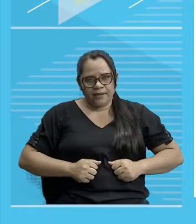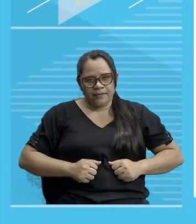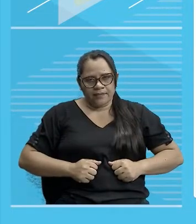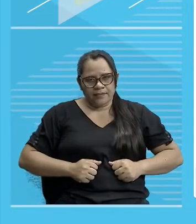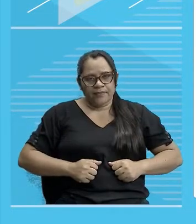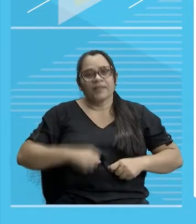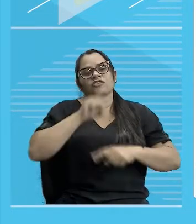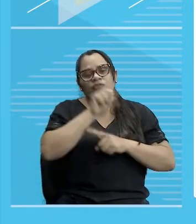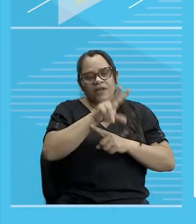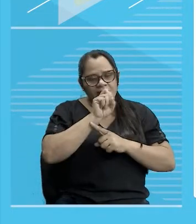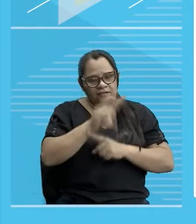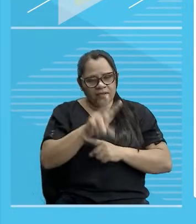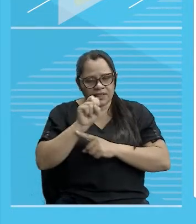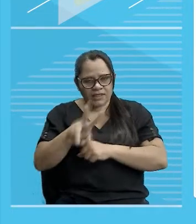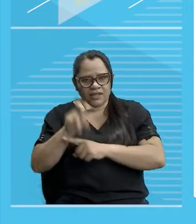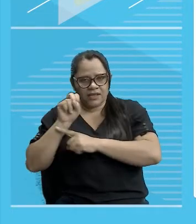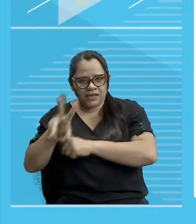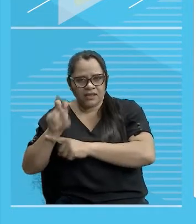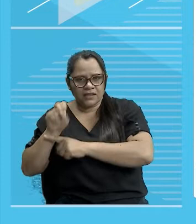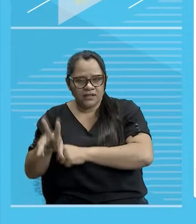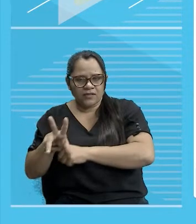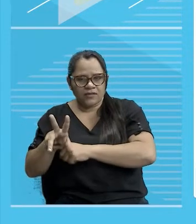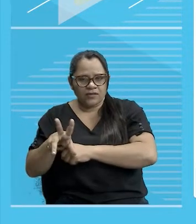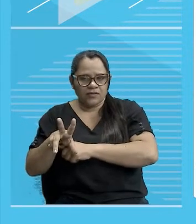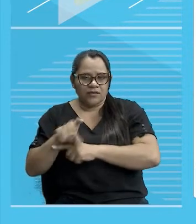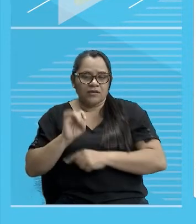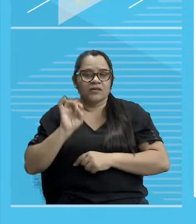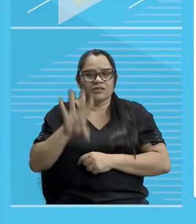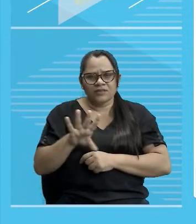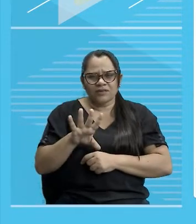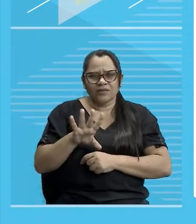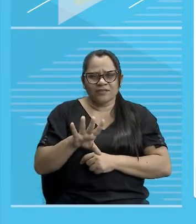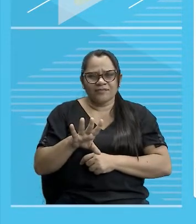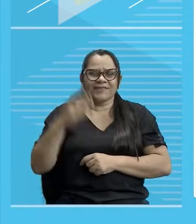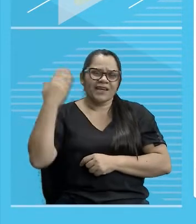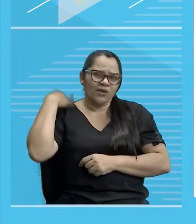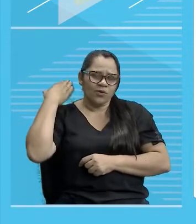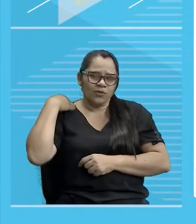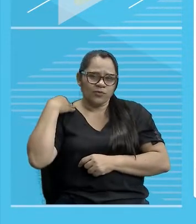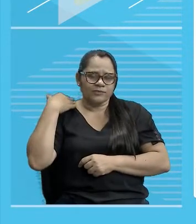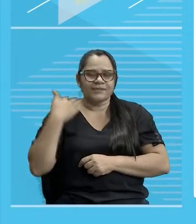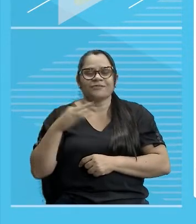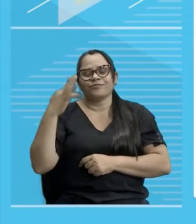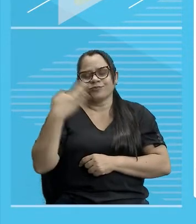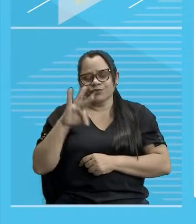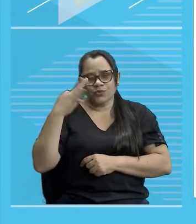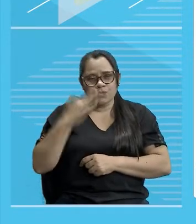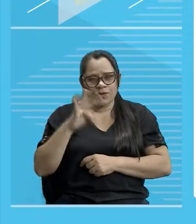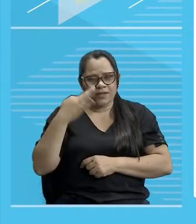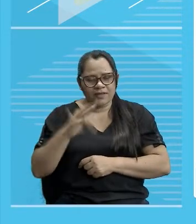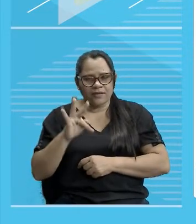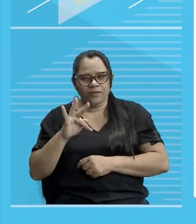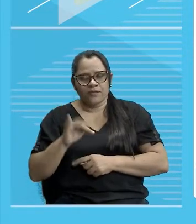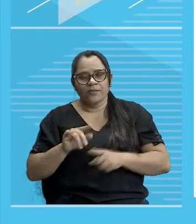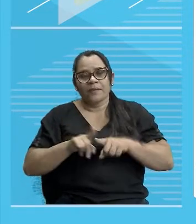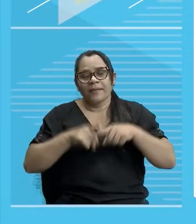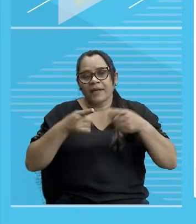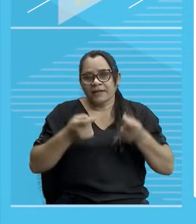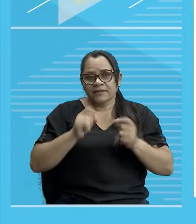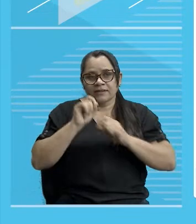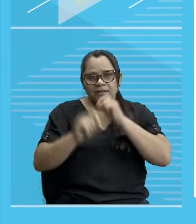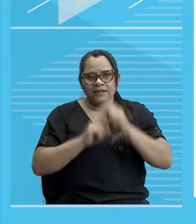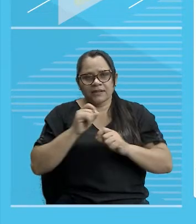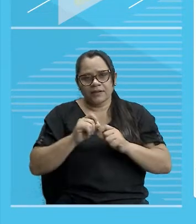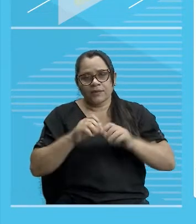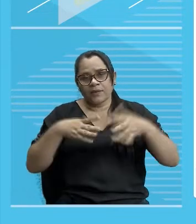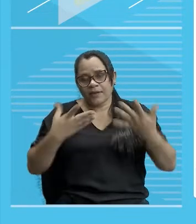tem veneno só que eu fiquei três dias com dor na coluna mas deu certo aí meu querido fui lá no